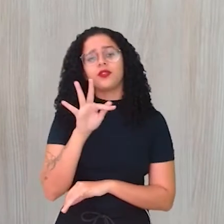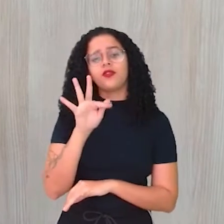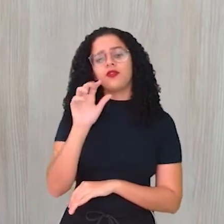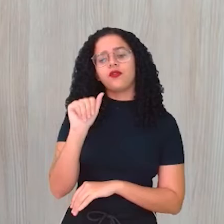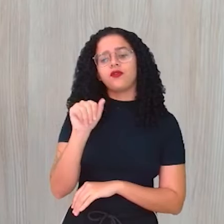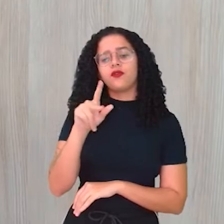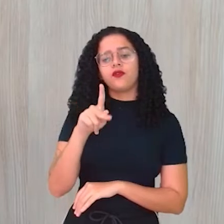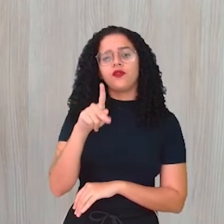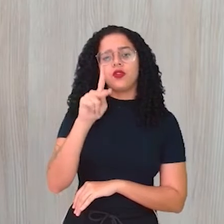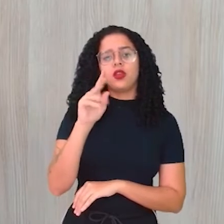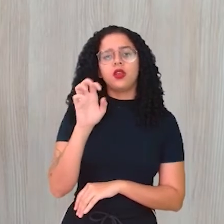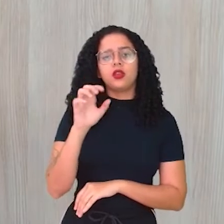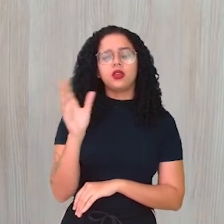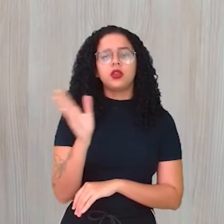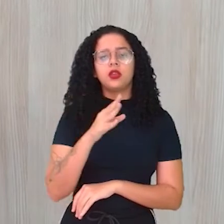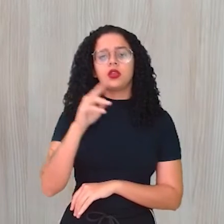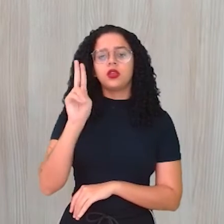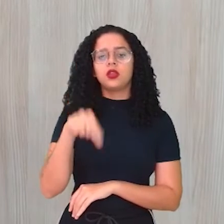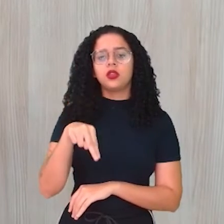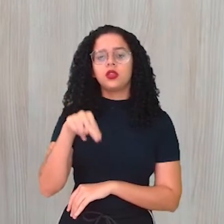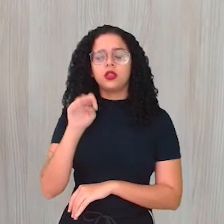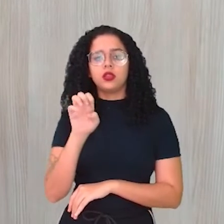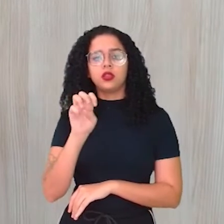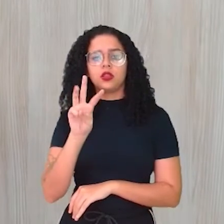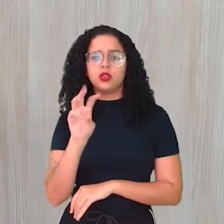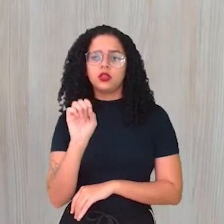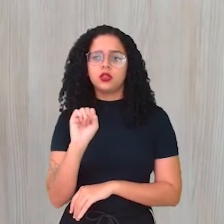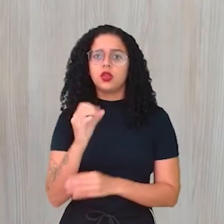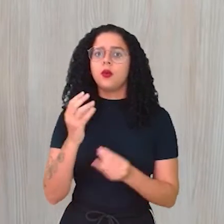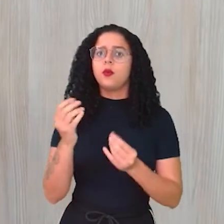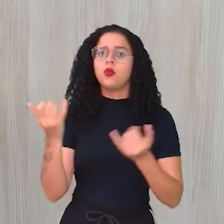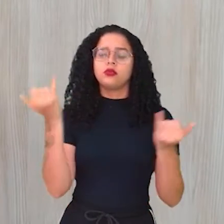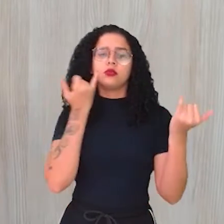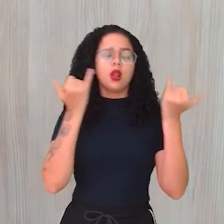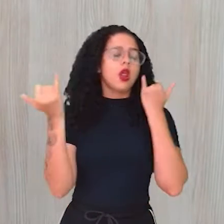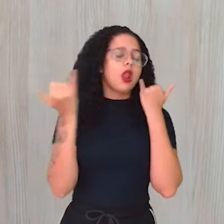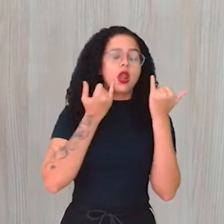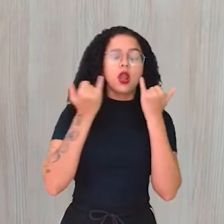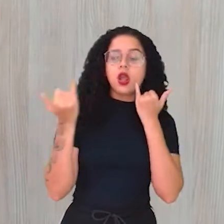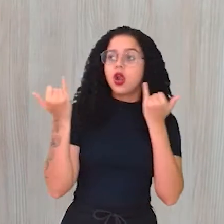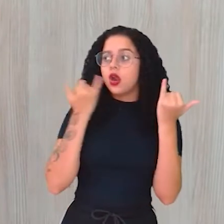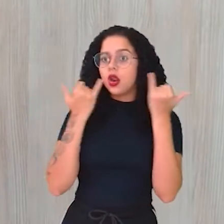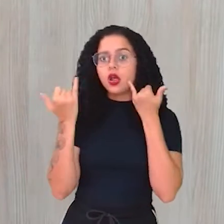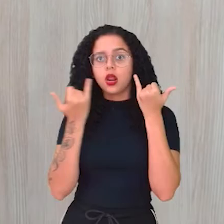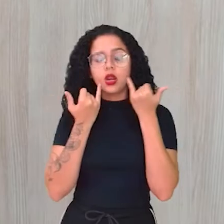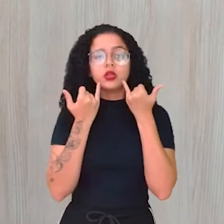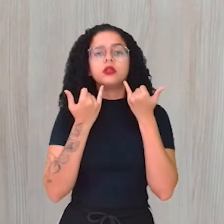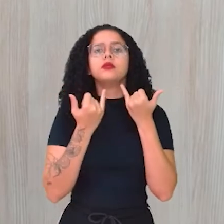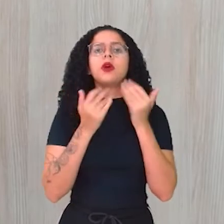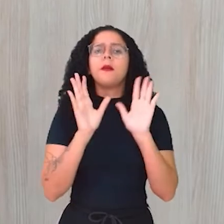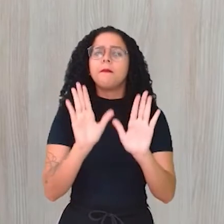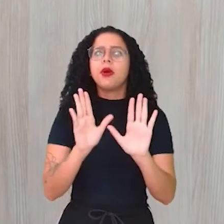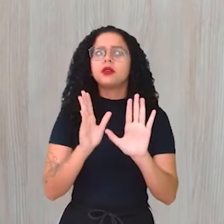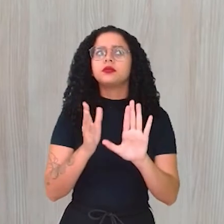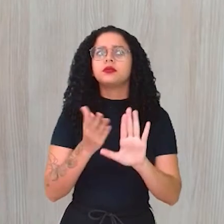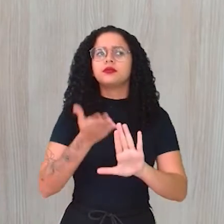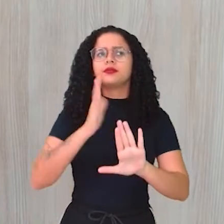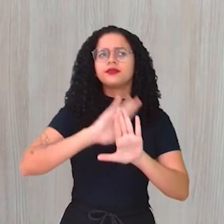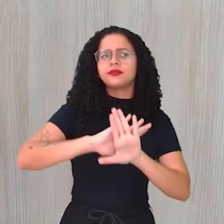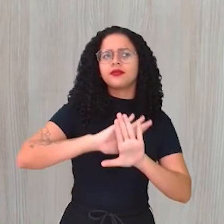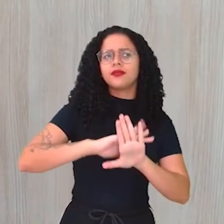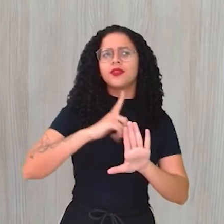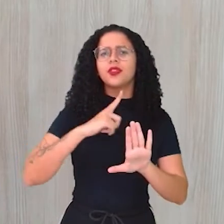A desinformação vem daí. É tanta informação chegando que a gente esquece de que há um processo para que a